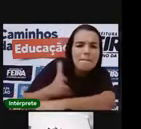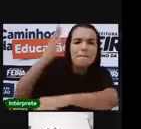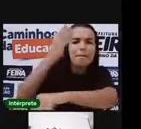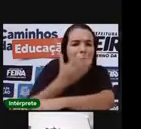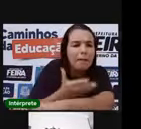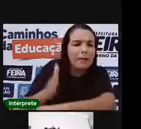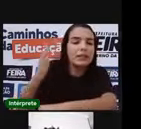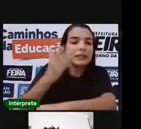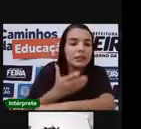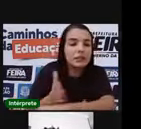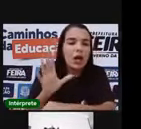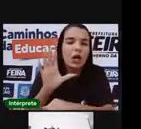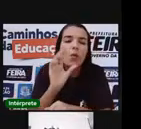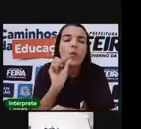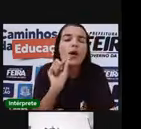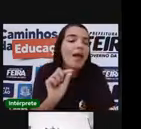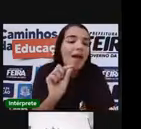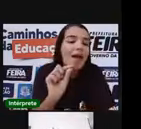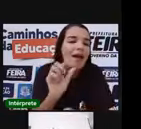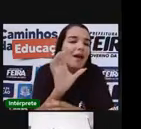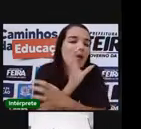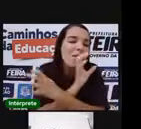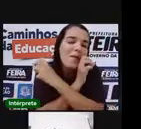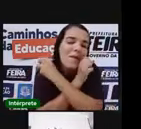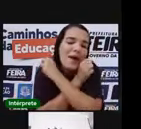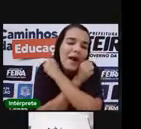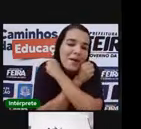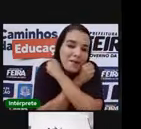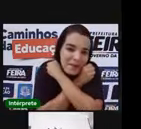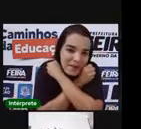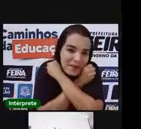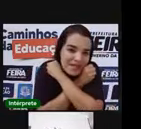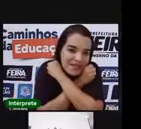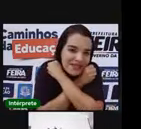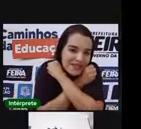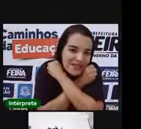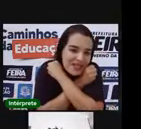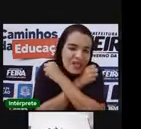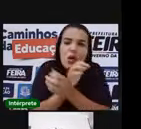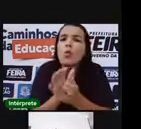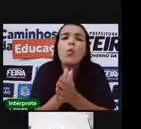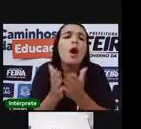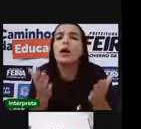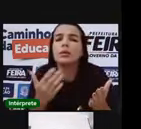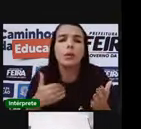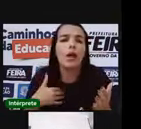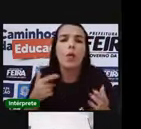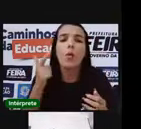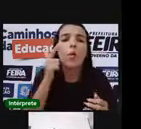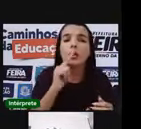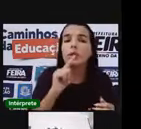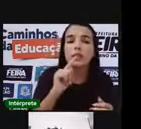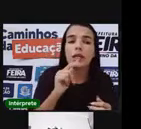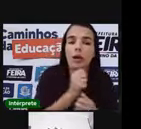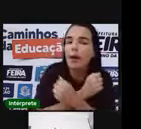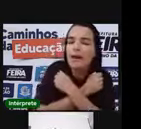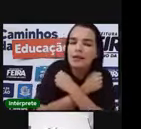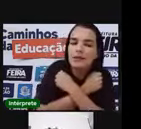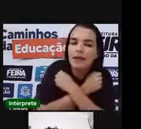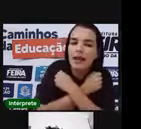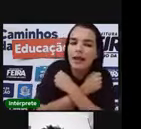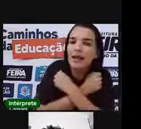mesmo do abraço. Quando é que eu consigo abraçar o outro? Quando eu sou